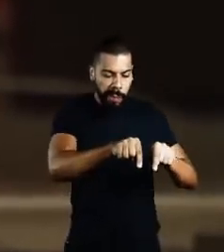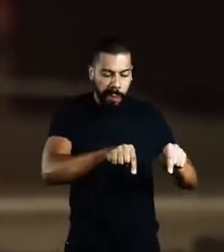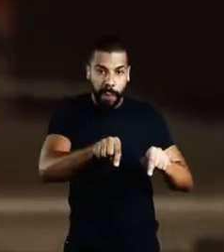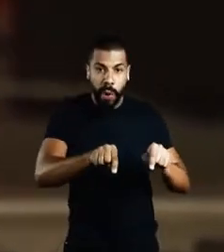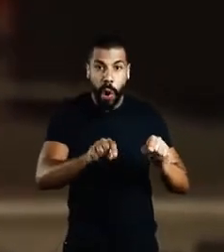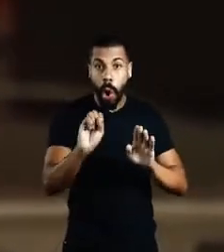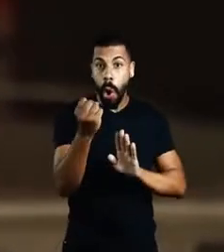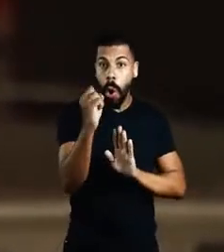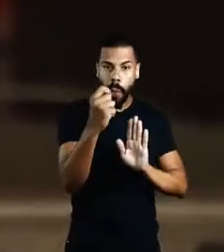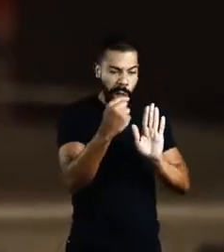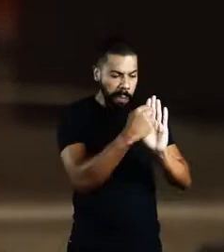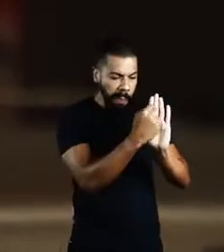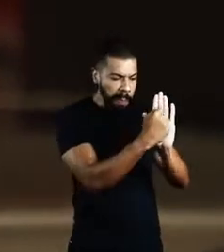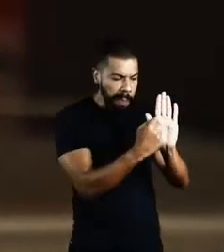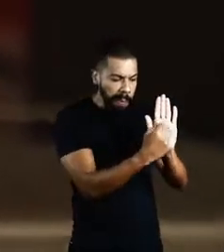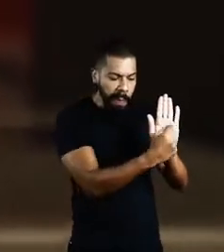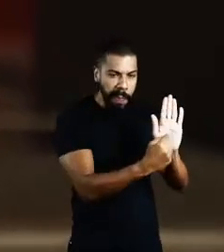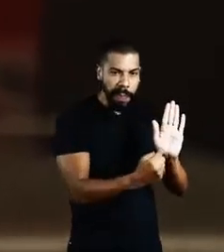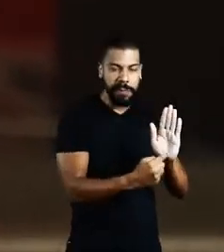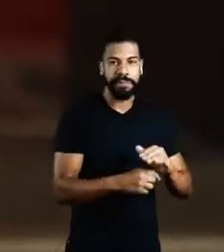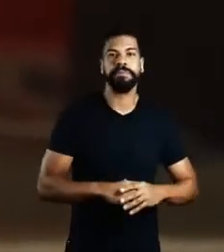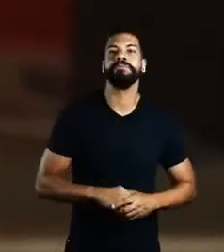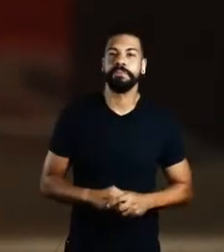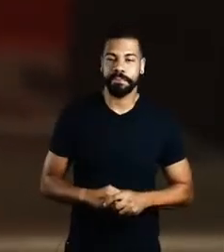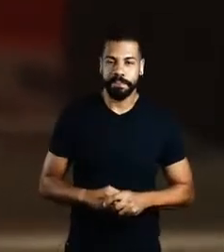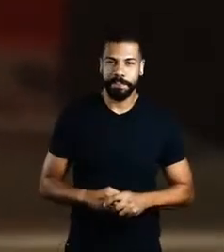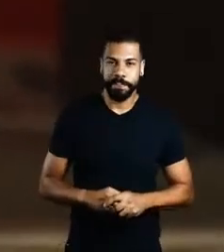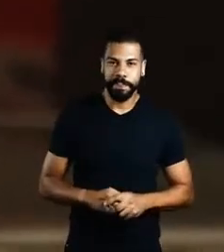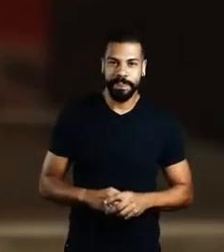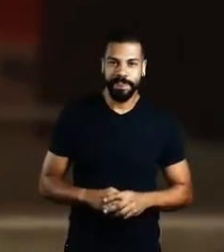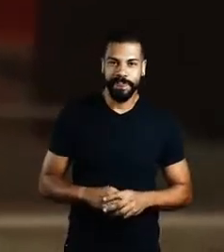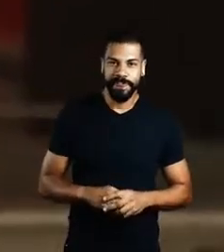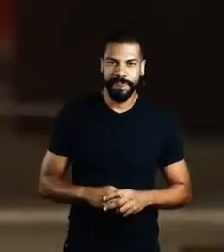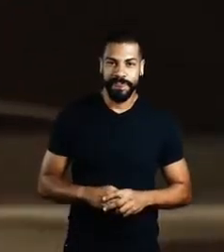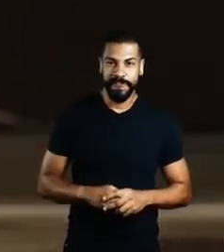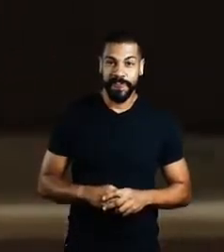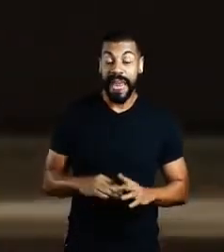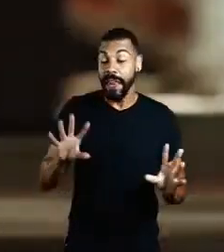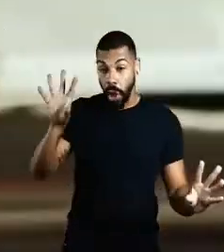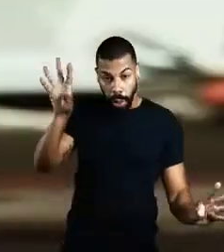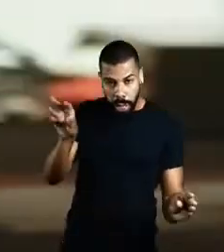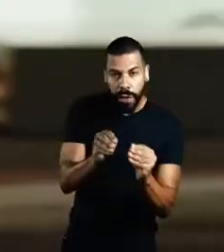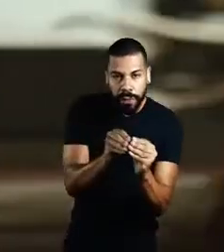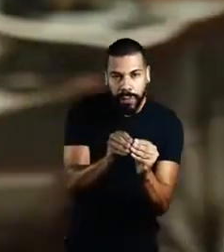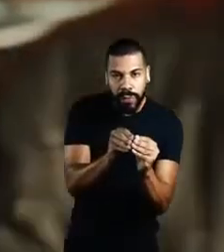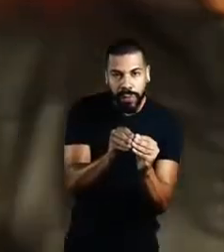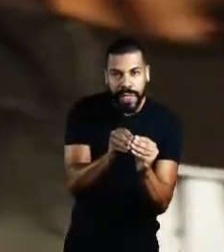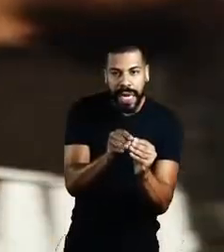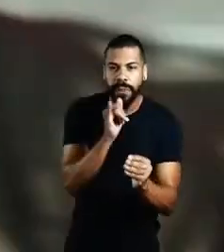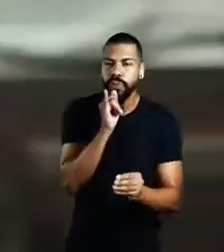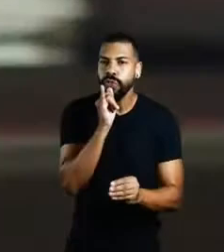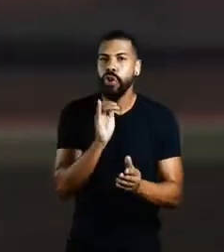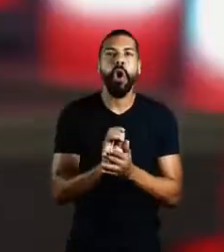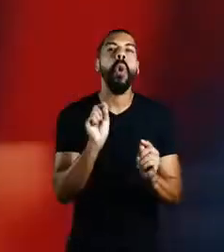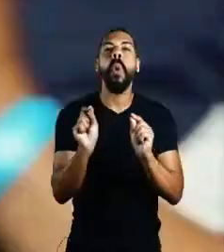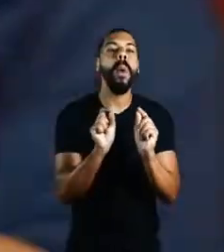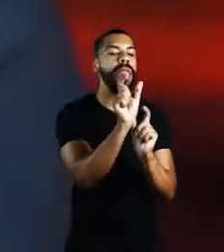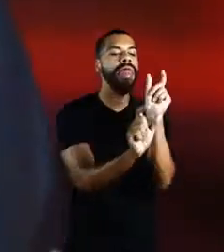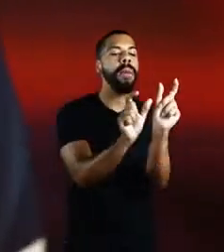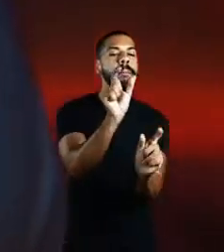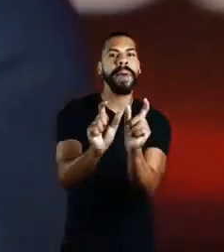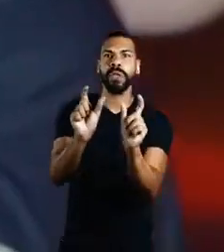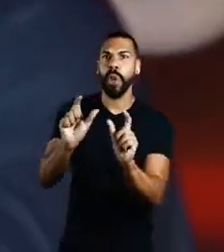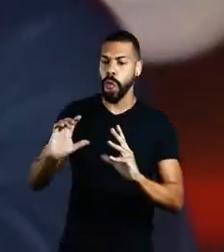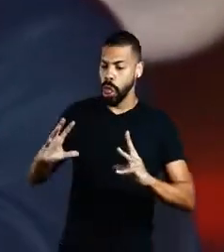canais só para poder... Tascam, né? O Tascam, de 8 canais, né? Entendeu? E concluindo o que você falou, não é ser exigente.